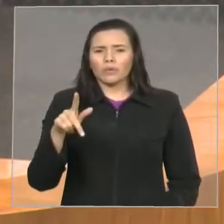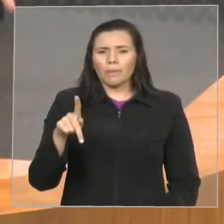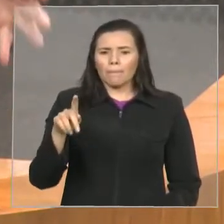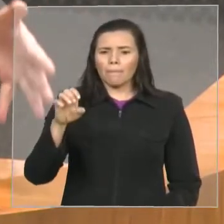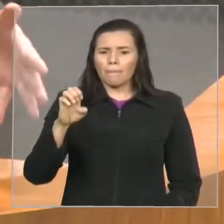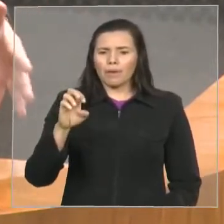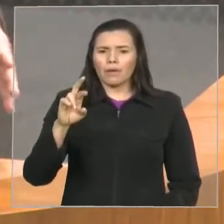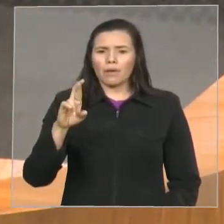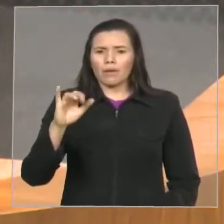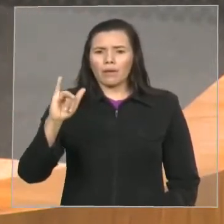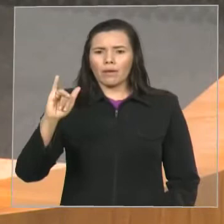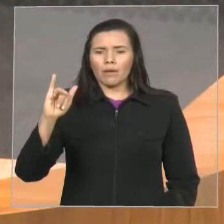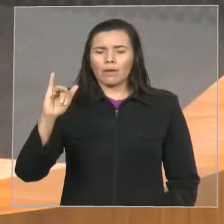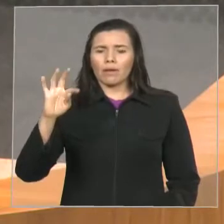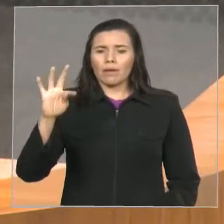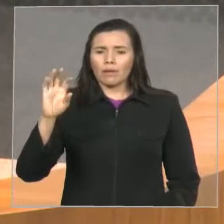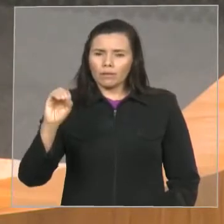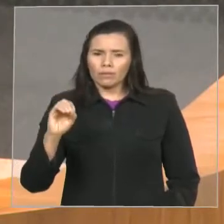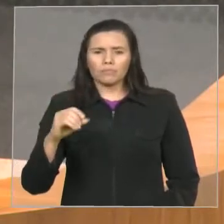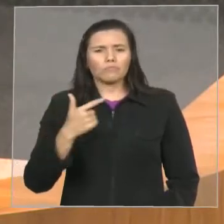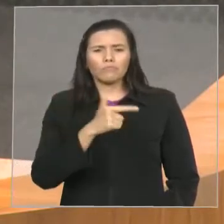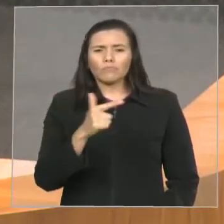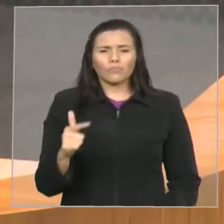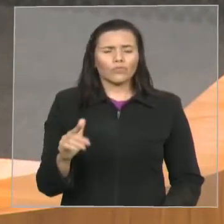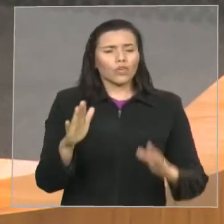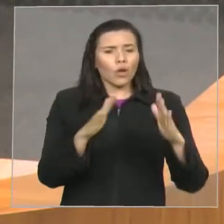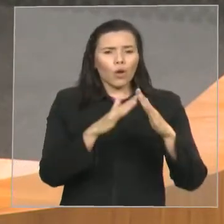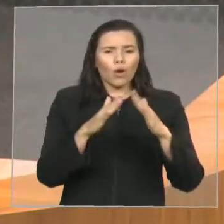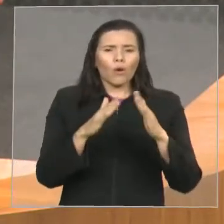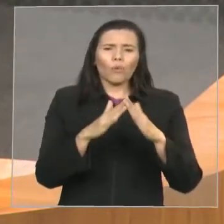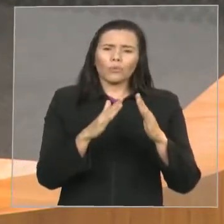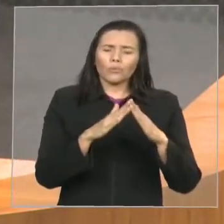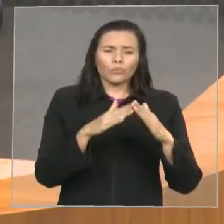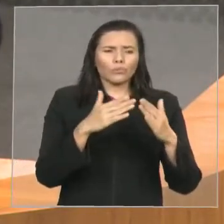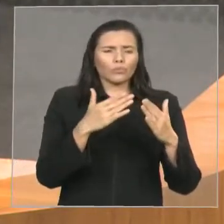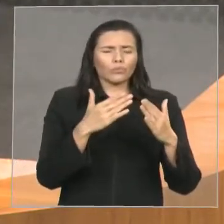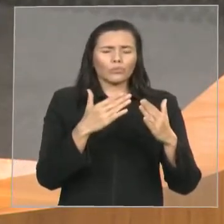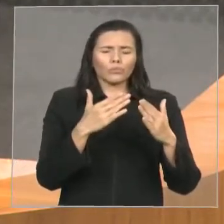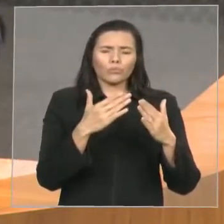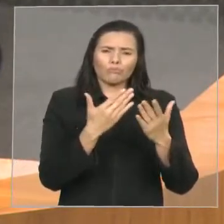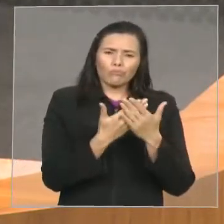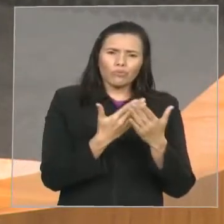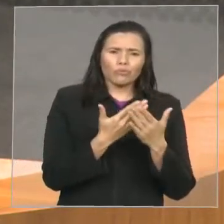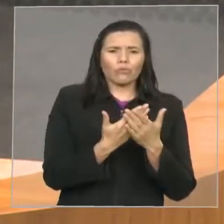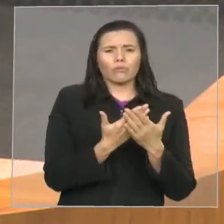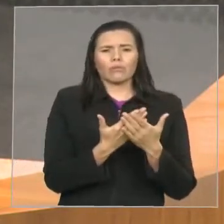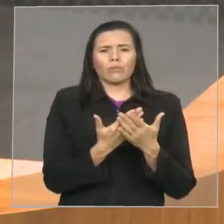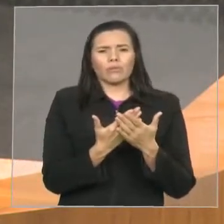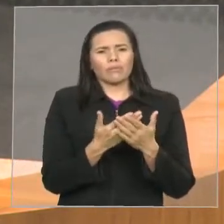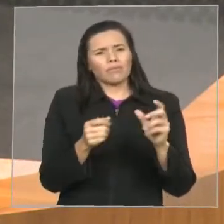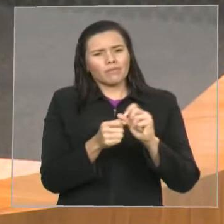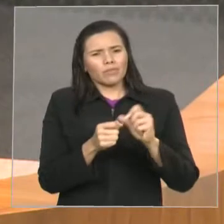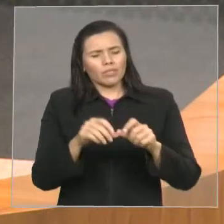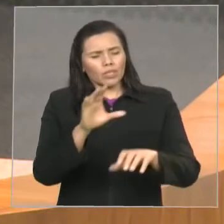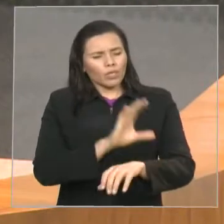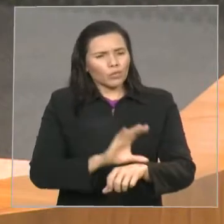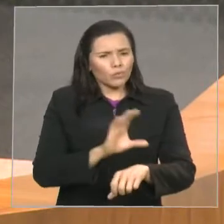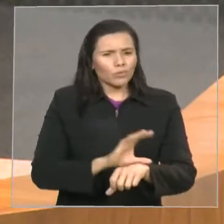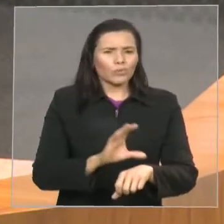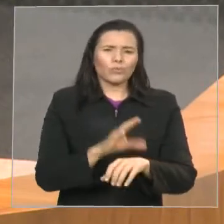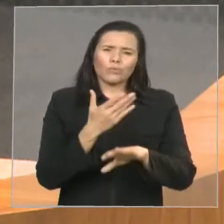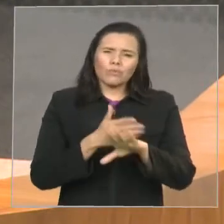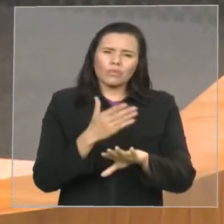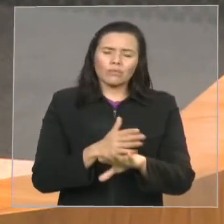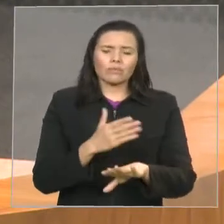caixa. Olha, aqui tem alguma história da academia. Então, nós começamos do zero. Em 97, com